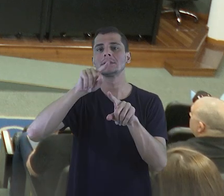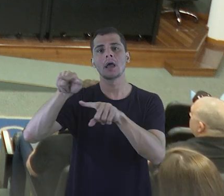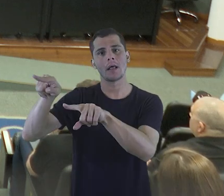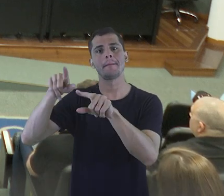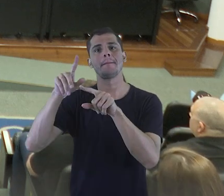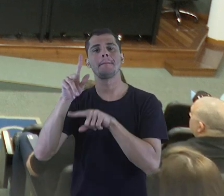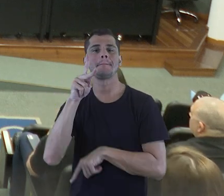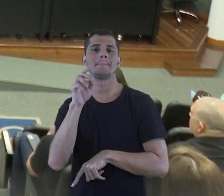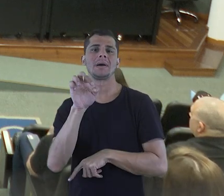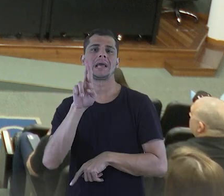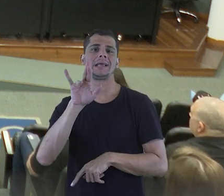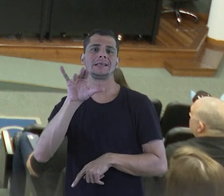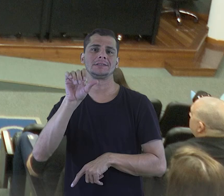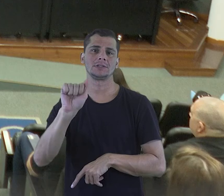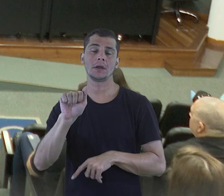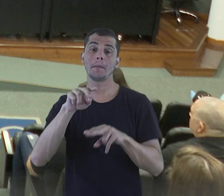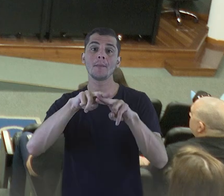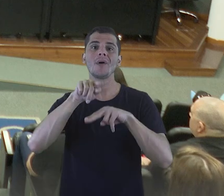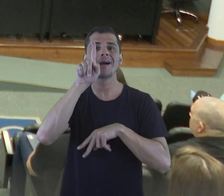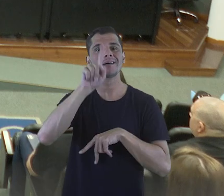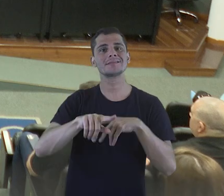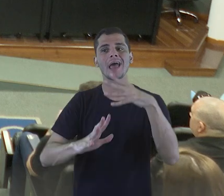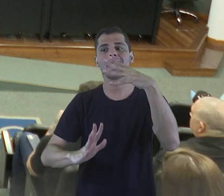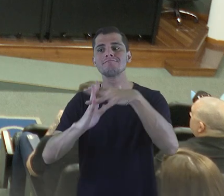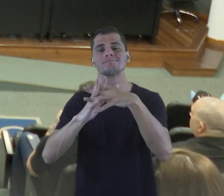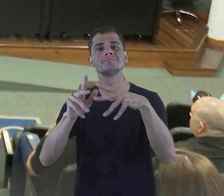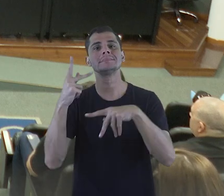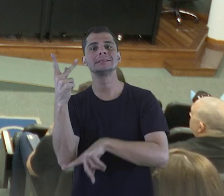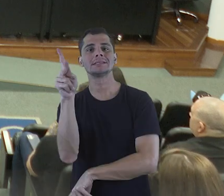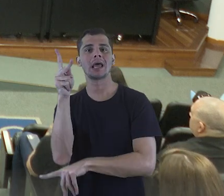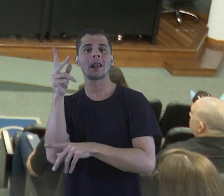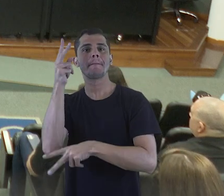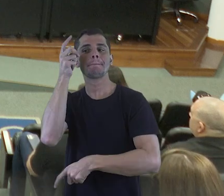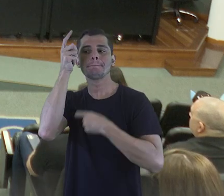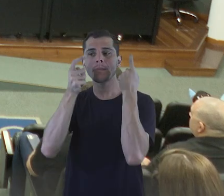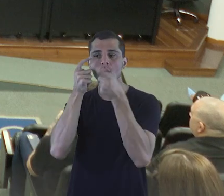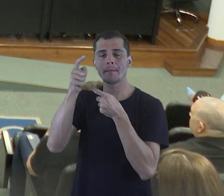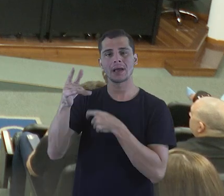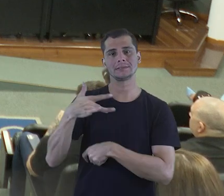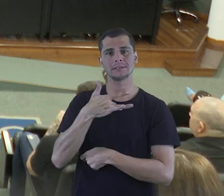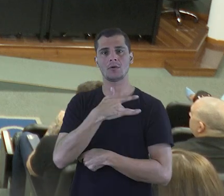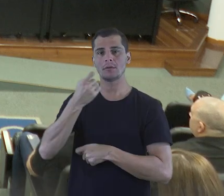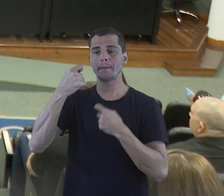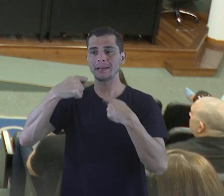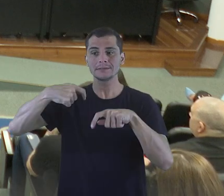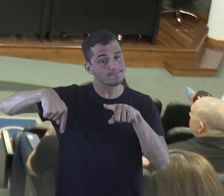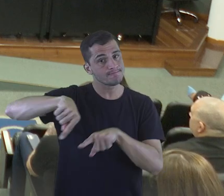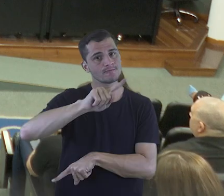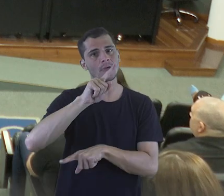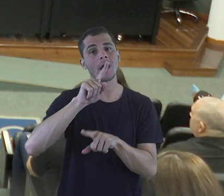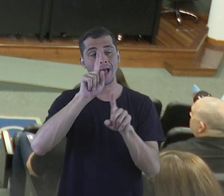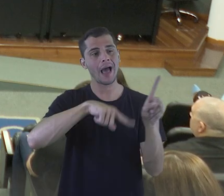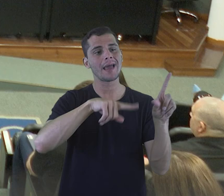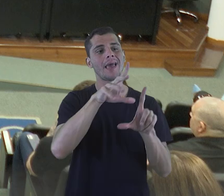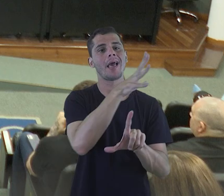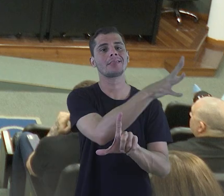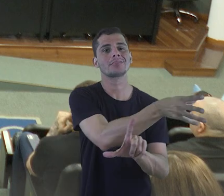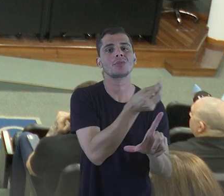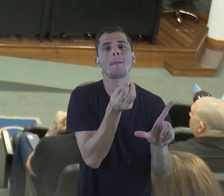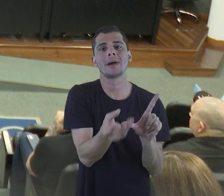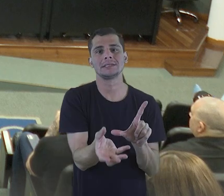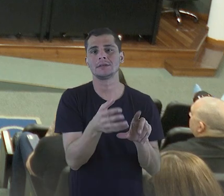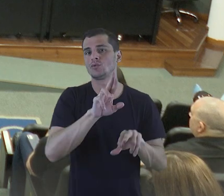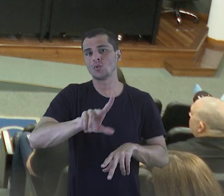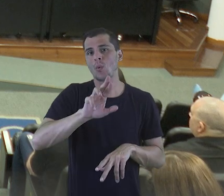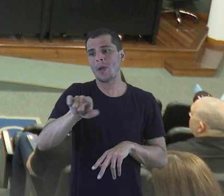dela então vai ter que ver no caso concreto como regra tá mas como regra você vai poder compartilhar o mais importante do compartilhamento não é se a pessoa concorda ou